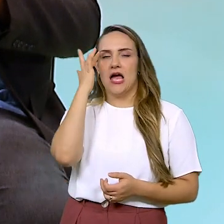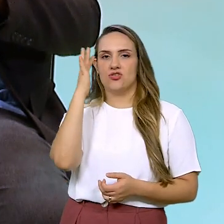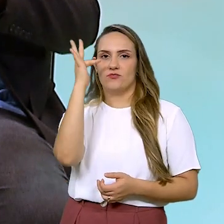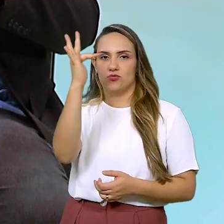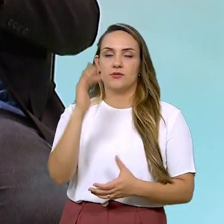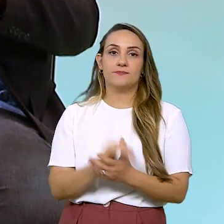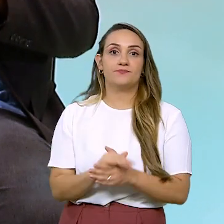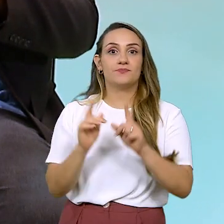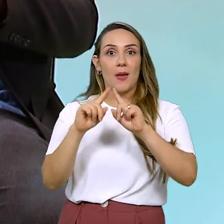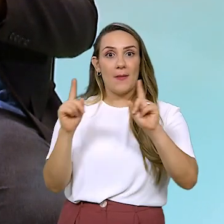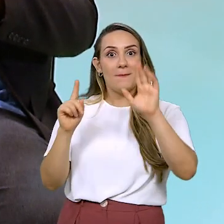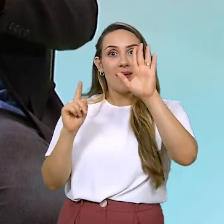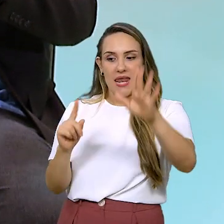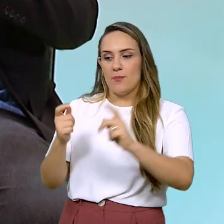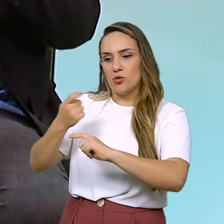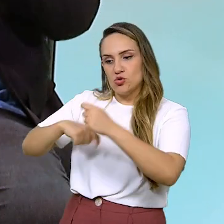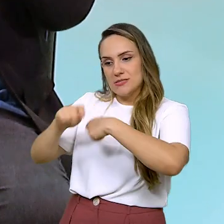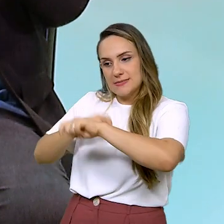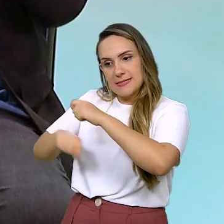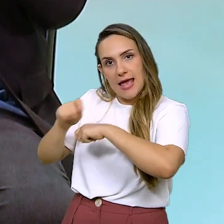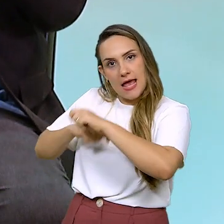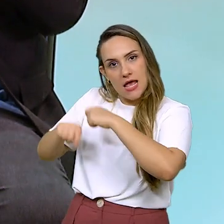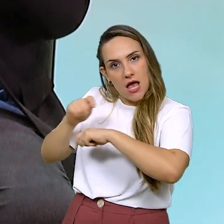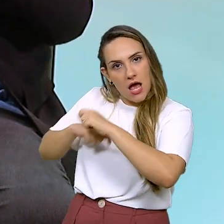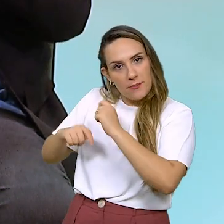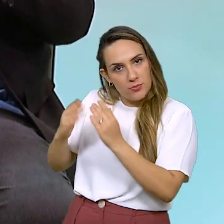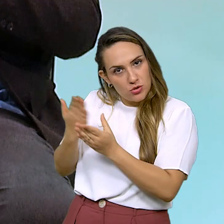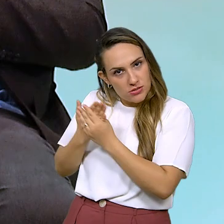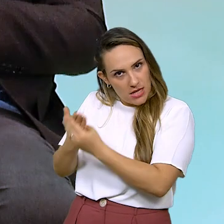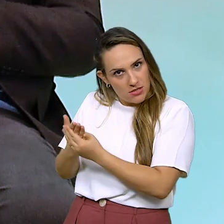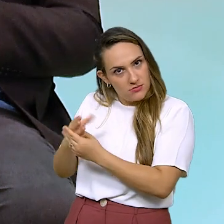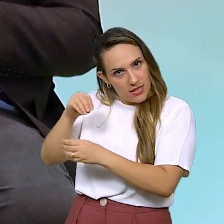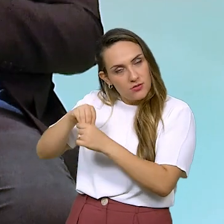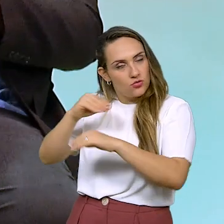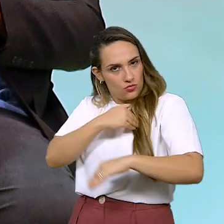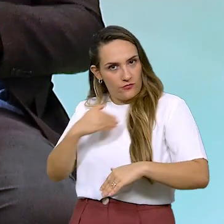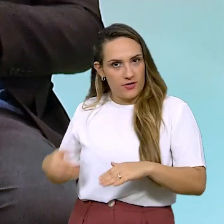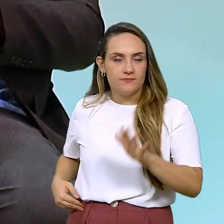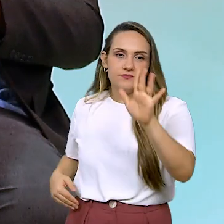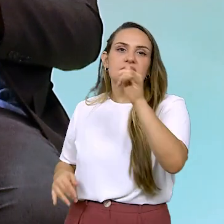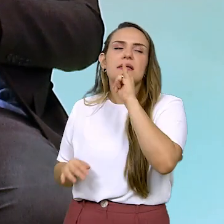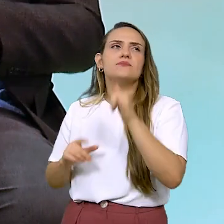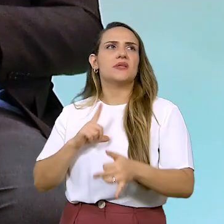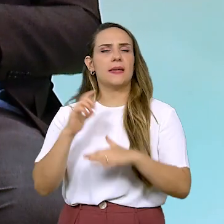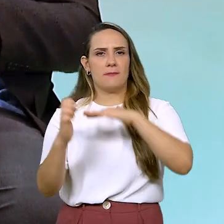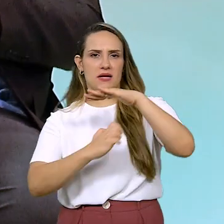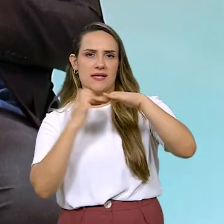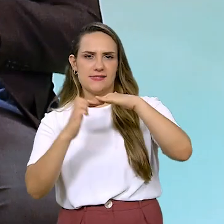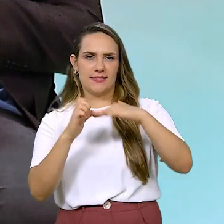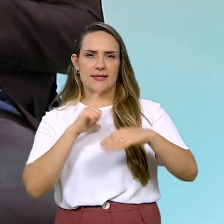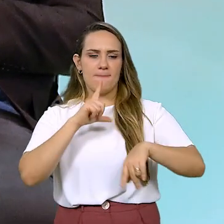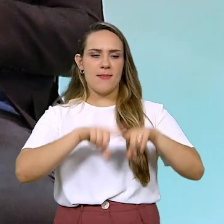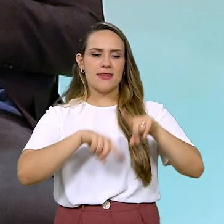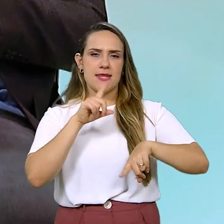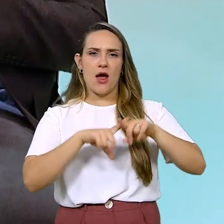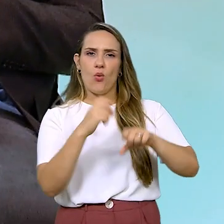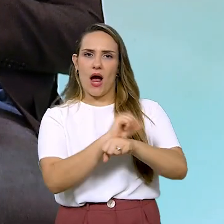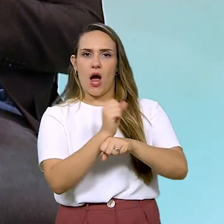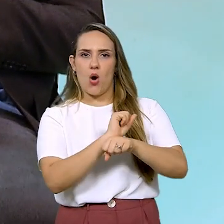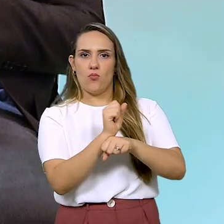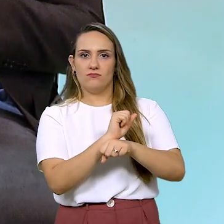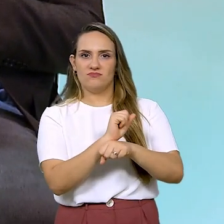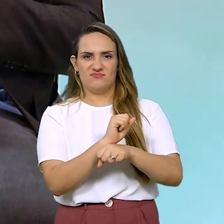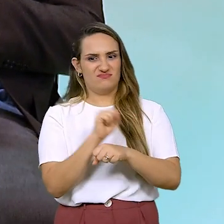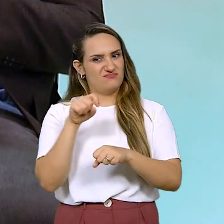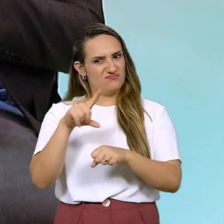administrativa, vamos dizer, por exemplo, se a gente pega uma autopeça geralmente ela tem um volume de restituição bem